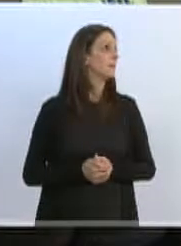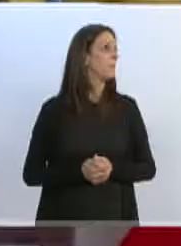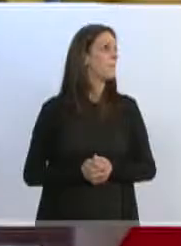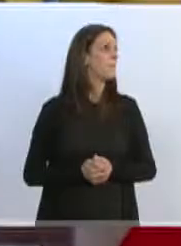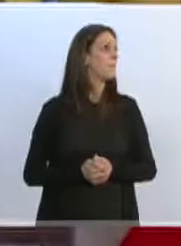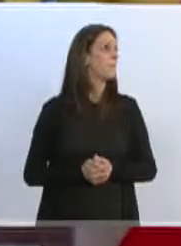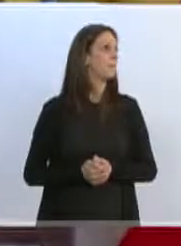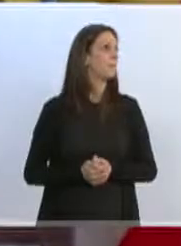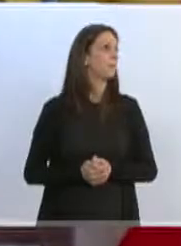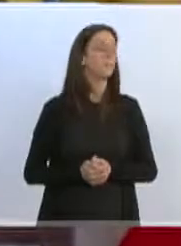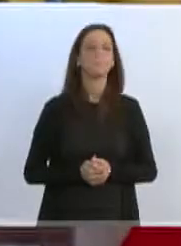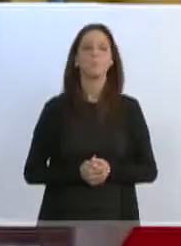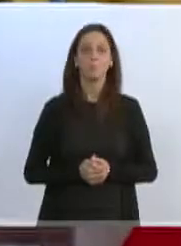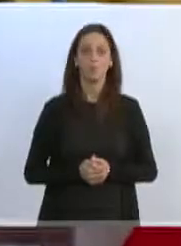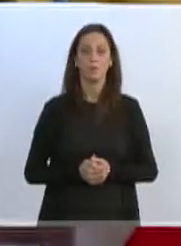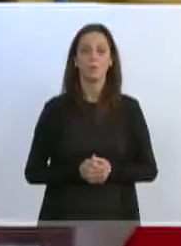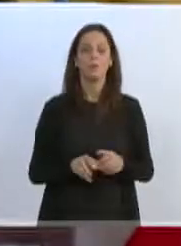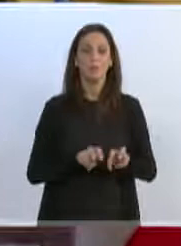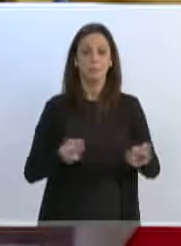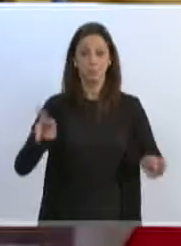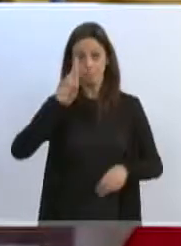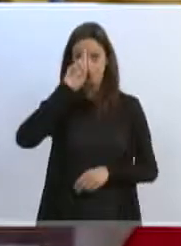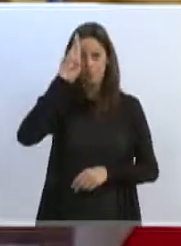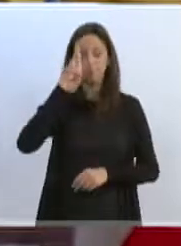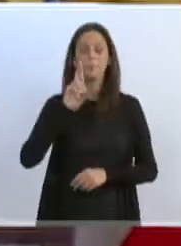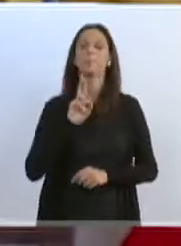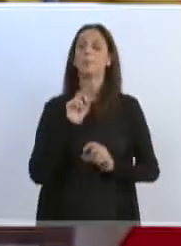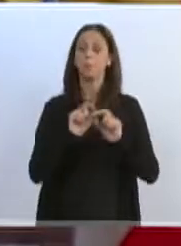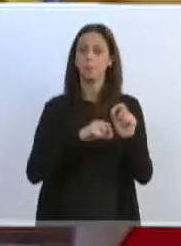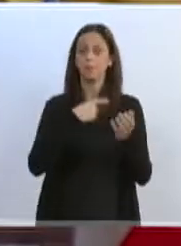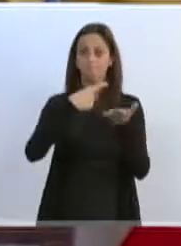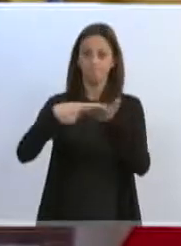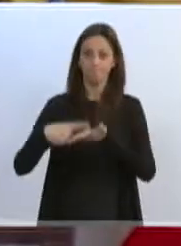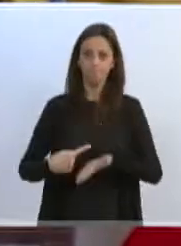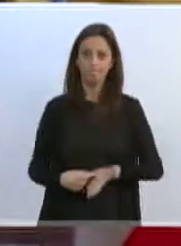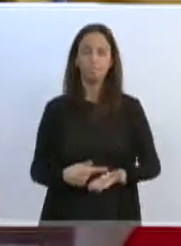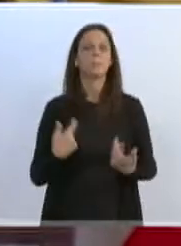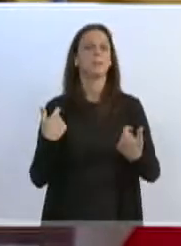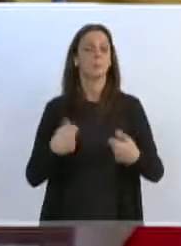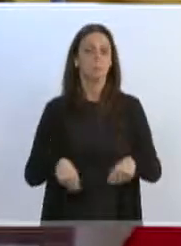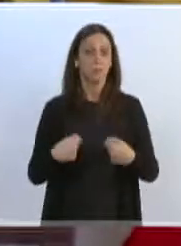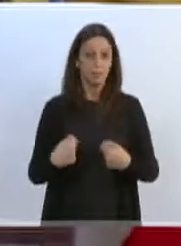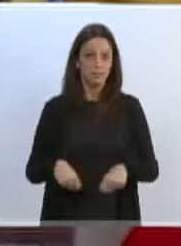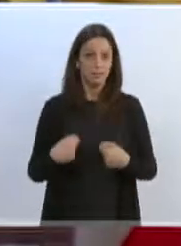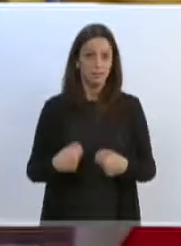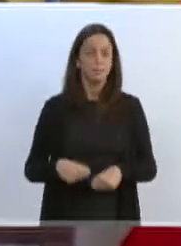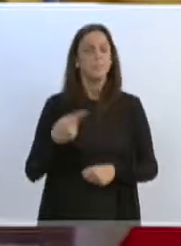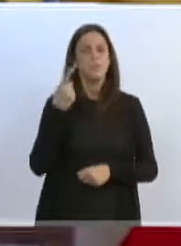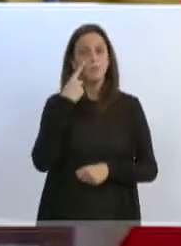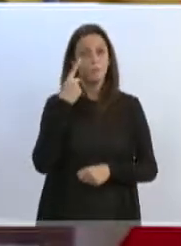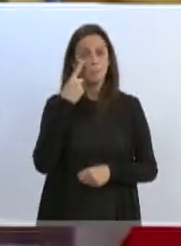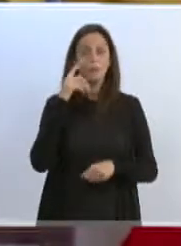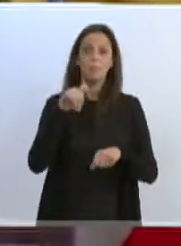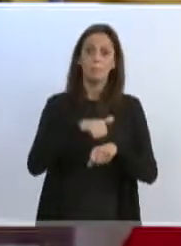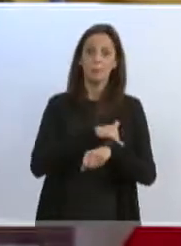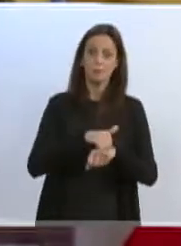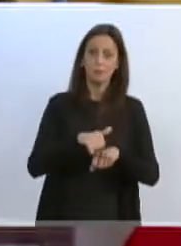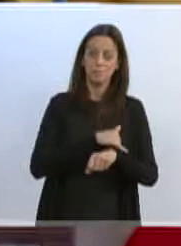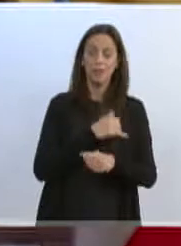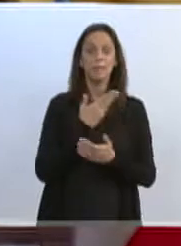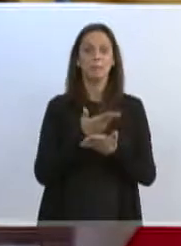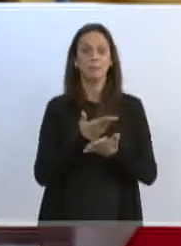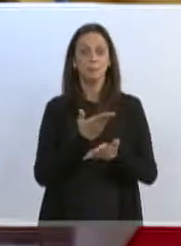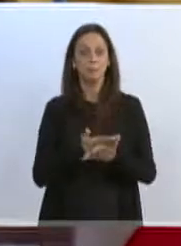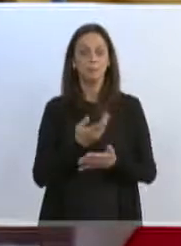já é consenso da mesa diretora que nós devemos sim estudar a possibilidade que nós devemos sim procurar um